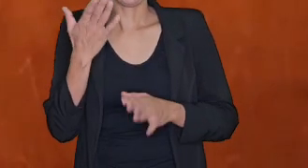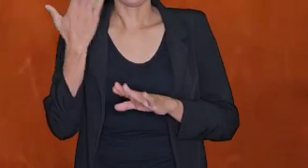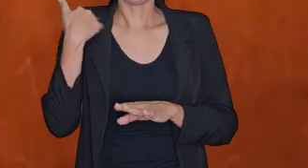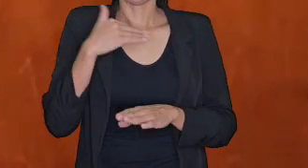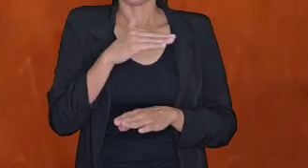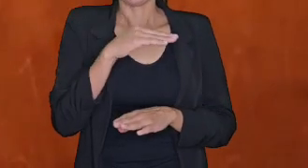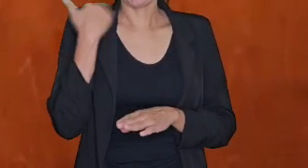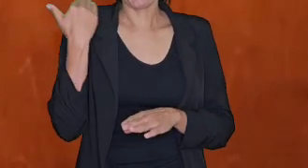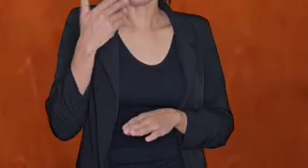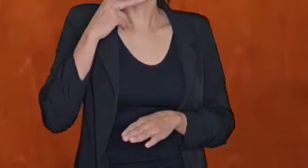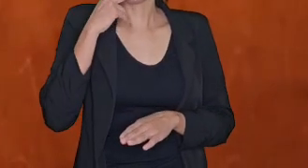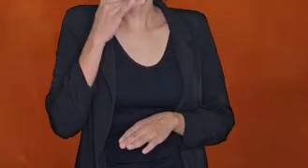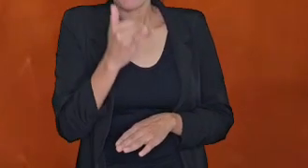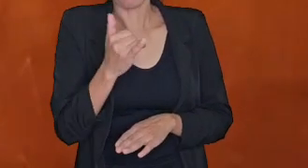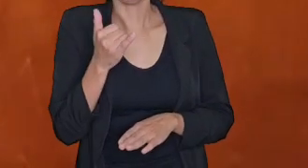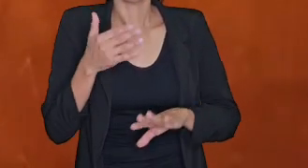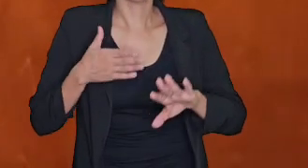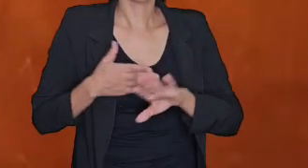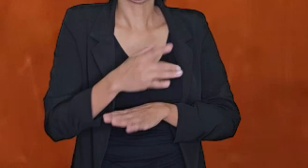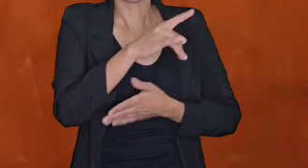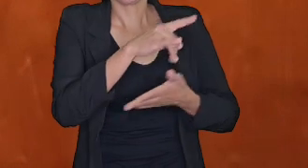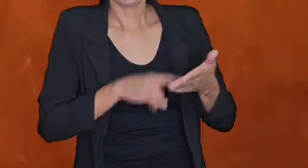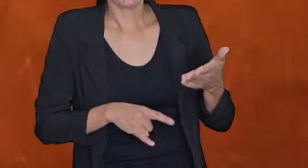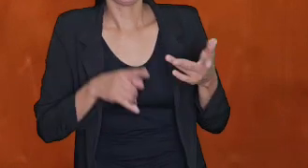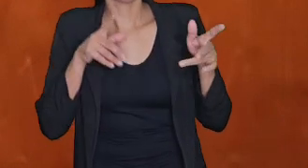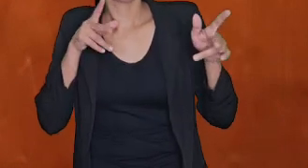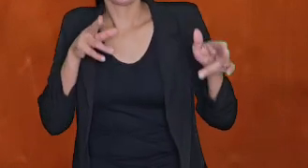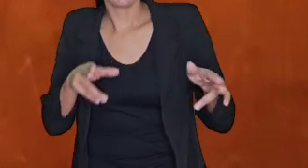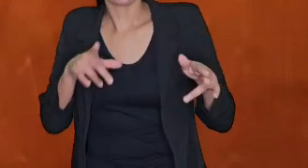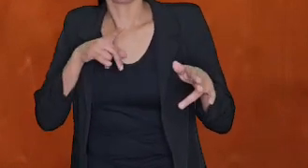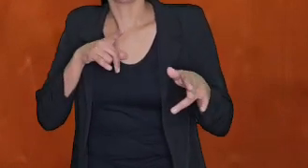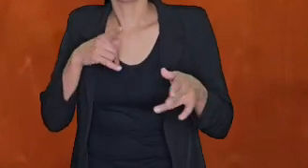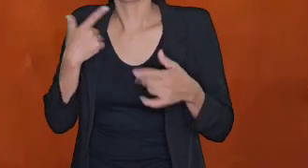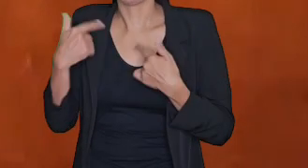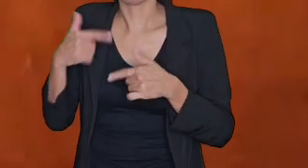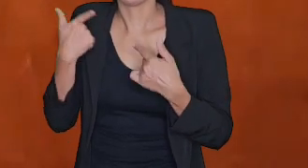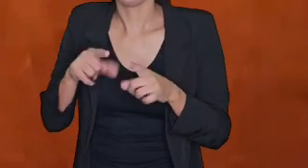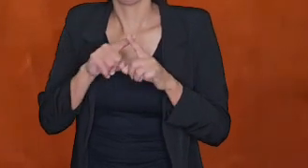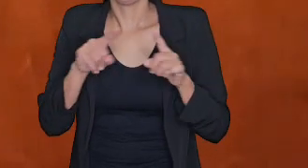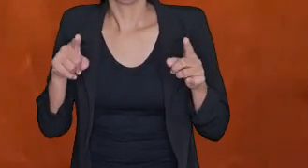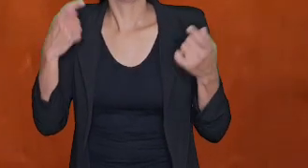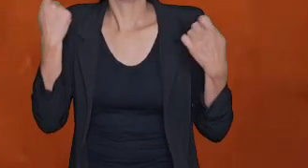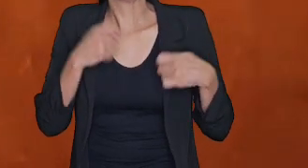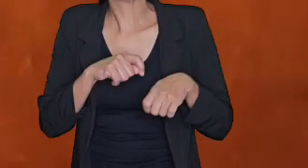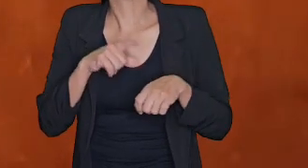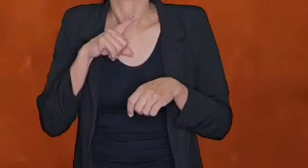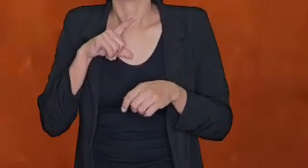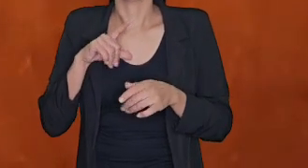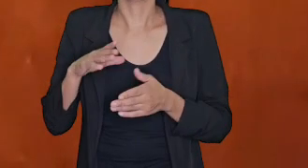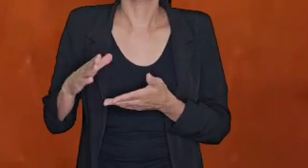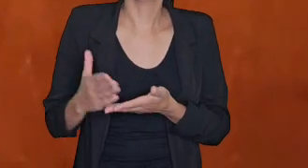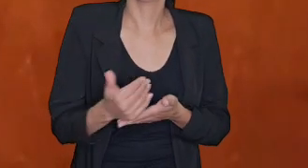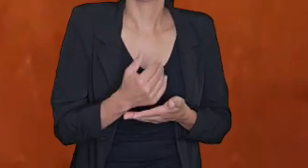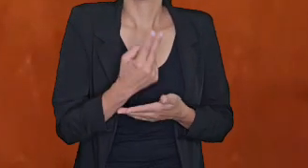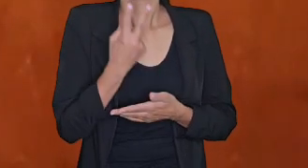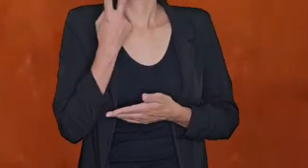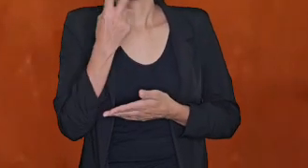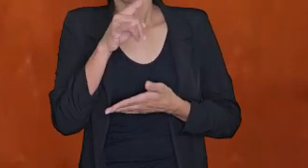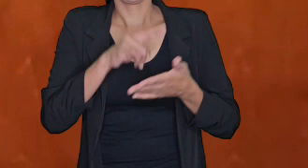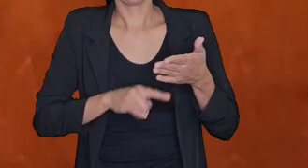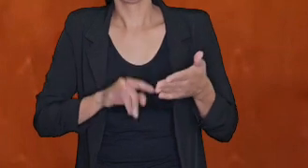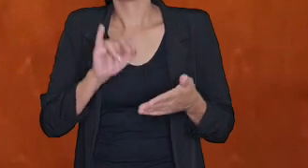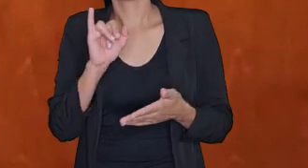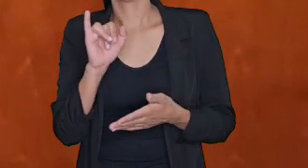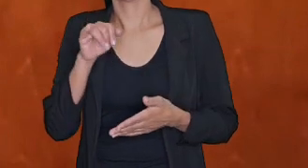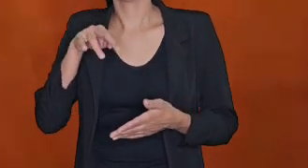E nesse fato de eu ter perdido meu pai, a gente teve que entrar na documentação e casa de ferreiro, espeta de pau, né? Eu